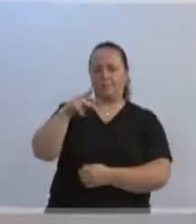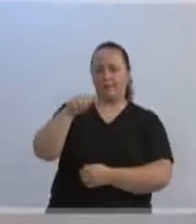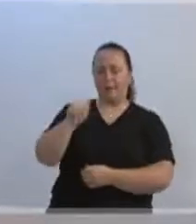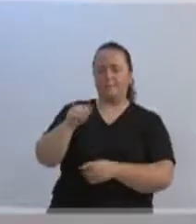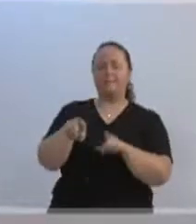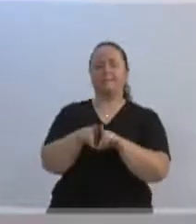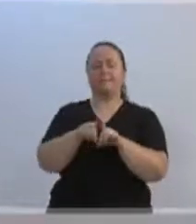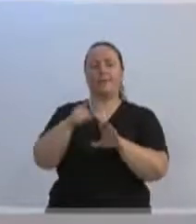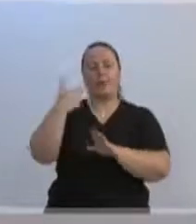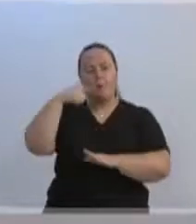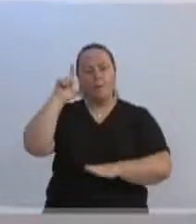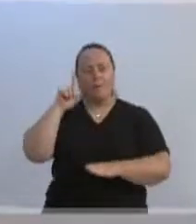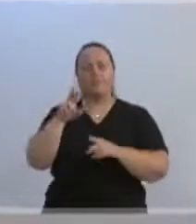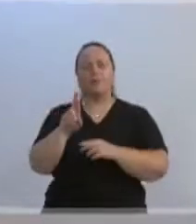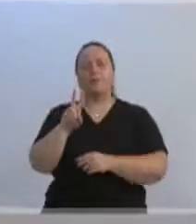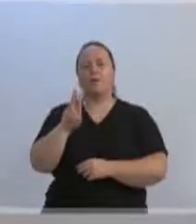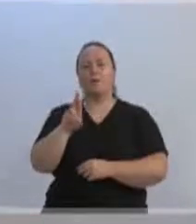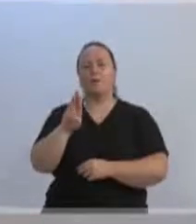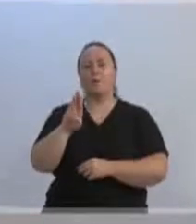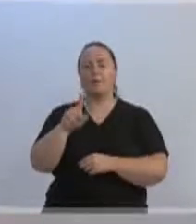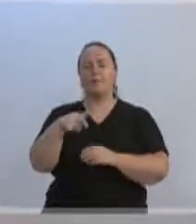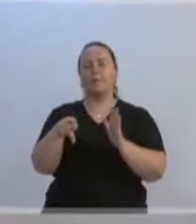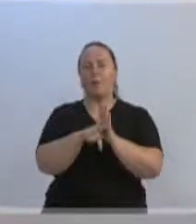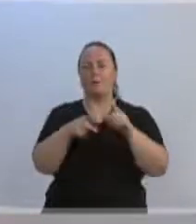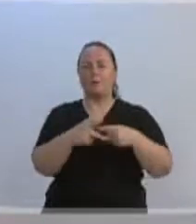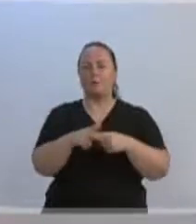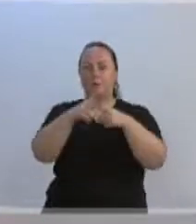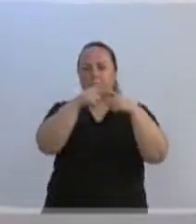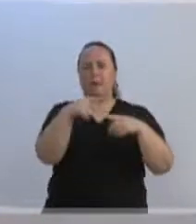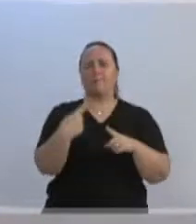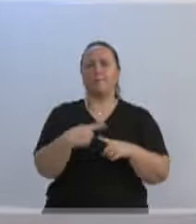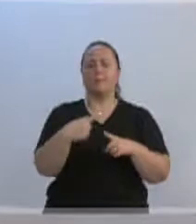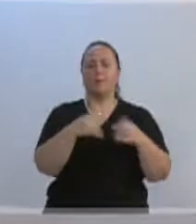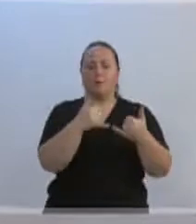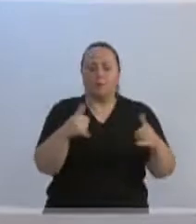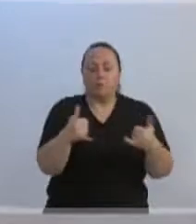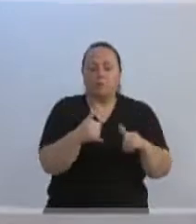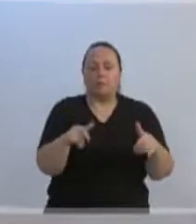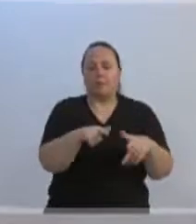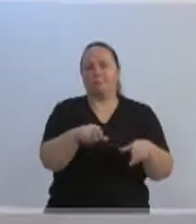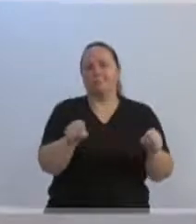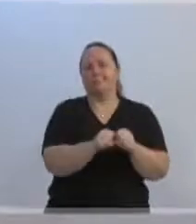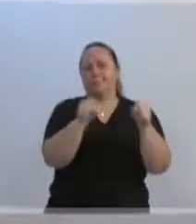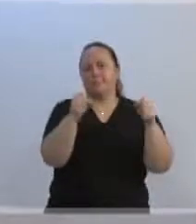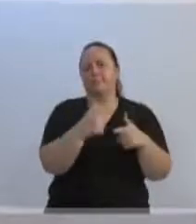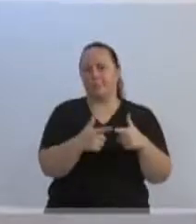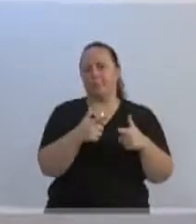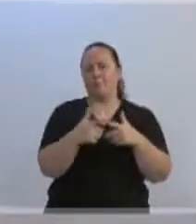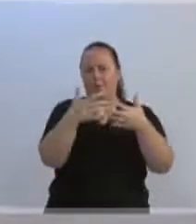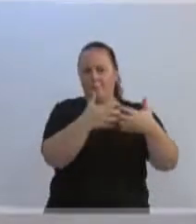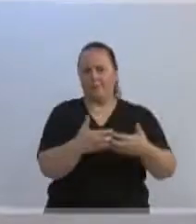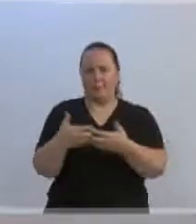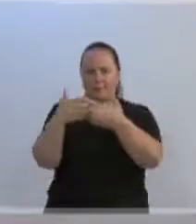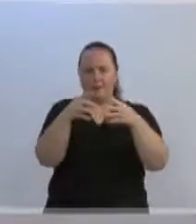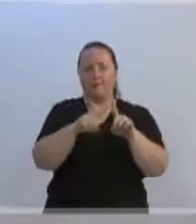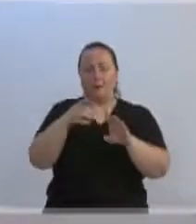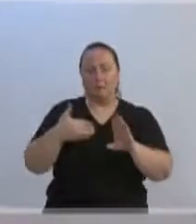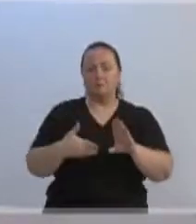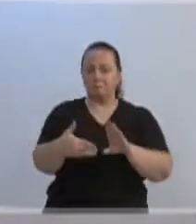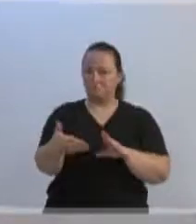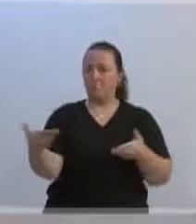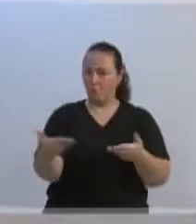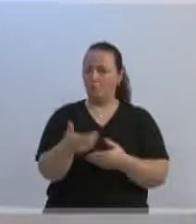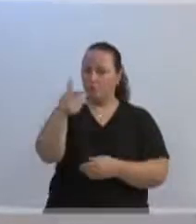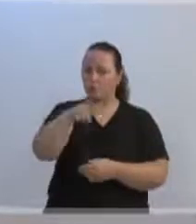ontem ruben caminho fazer a manutenção na parte elétrica que acabou pegando fogo mas foi com o consertado e hoje já está novamente em atividade